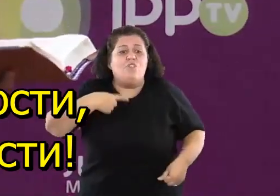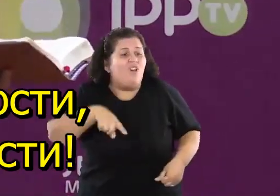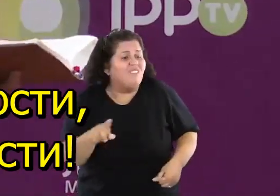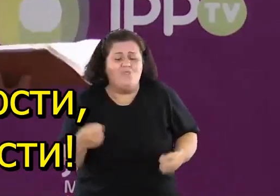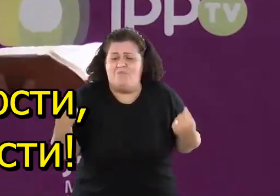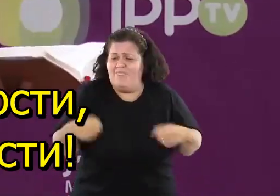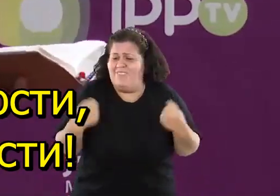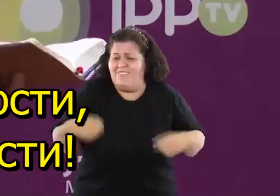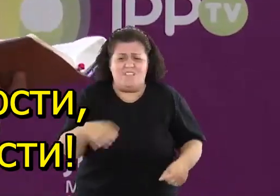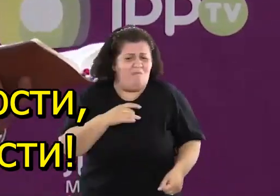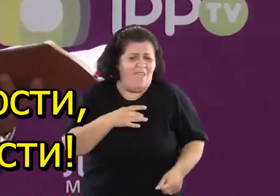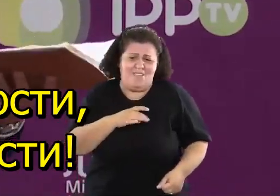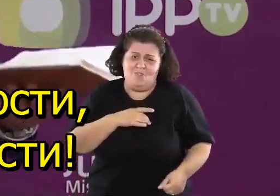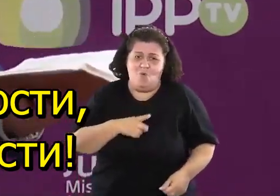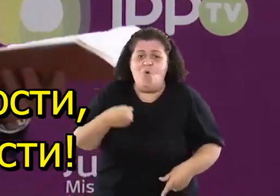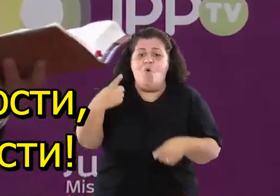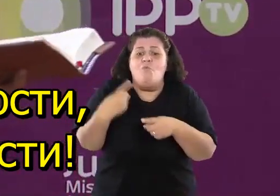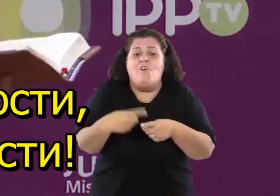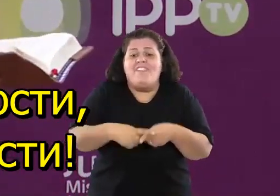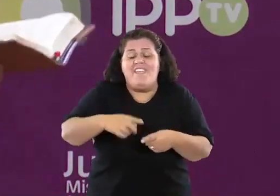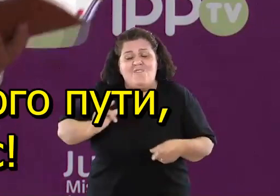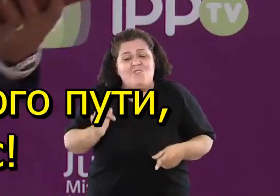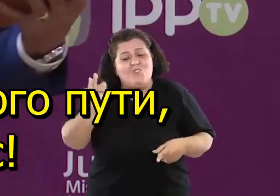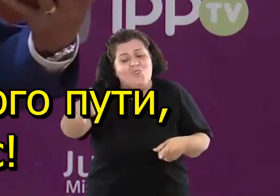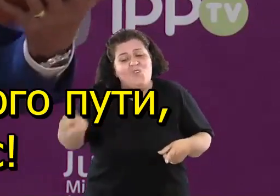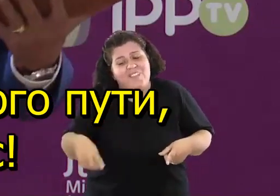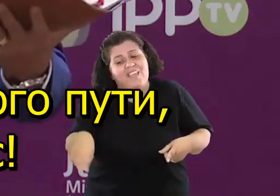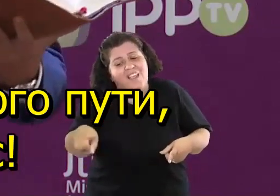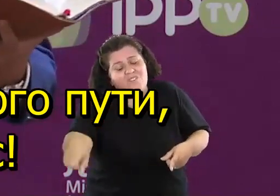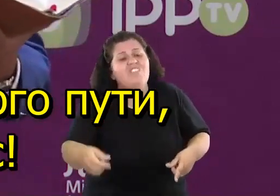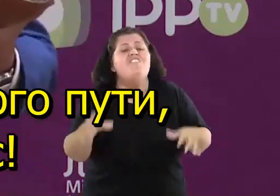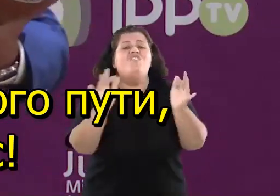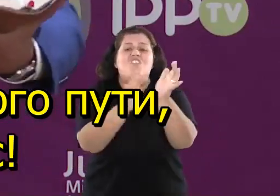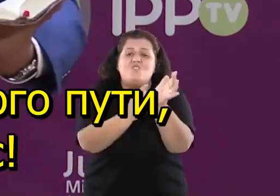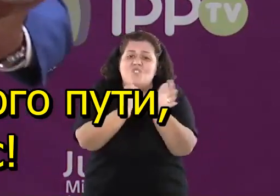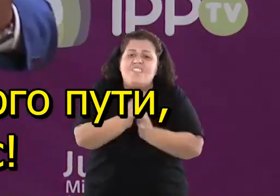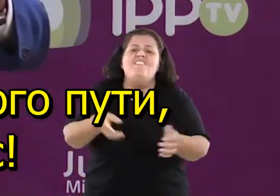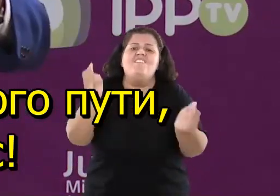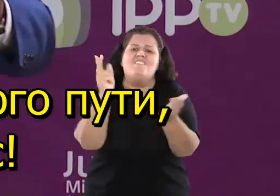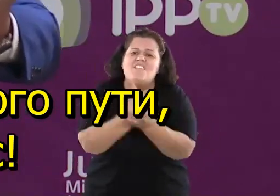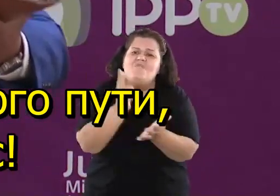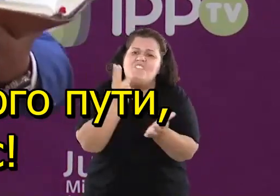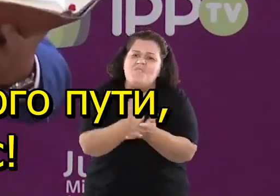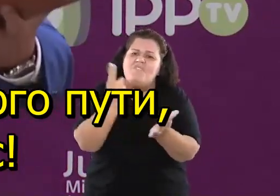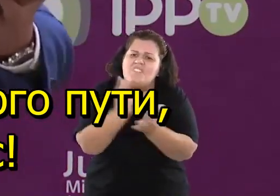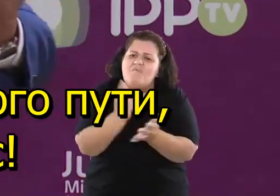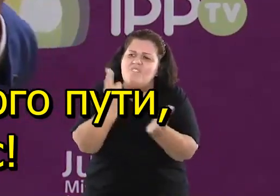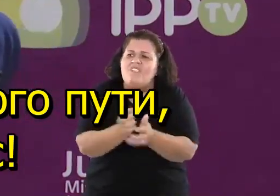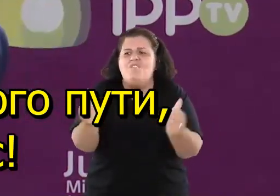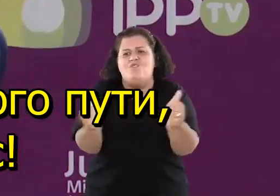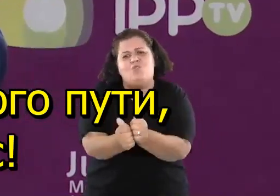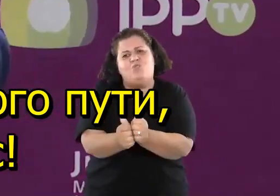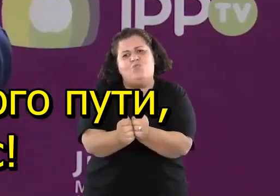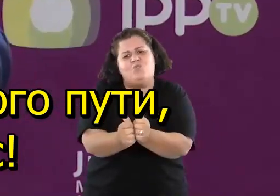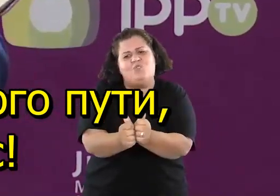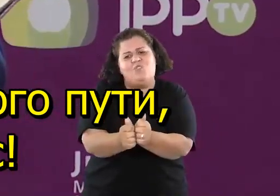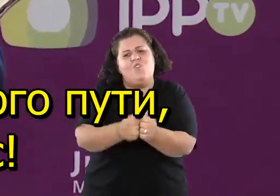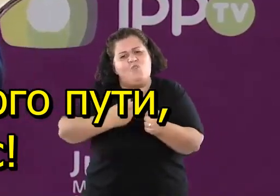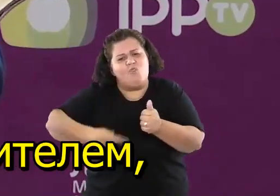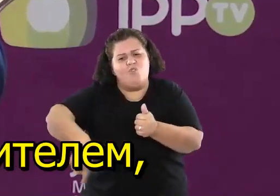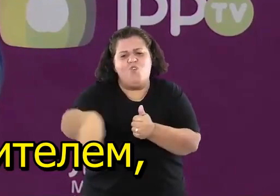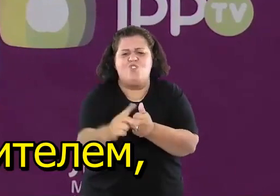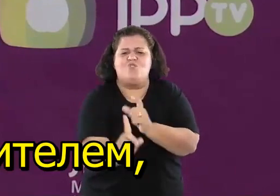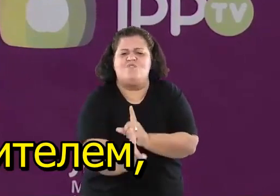ter medo da eternidade, porque Ele está lá na eternidade. Nós não precisamos ter medo da caminhada da vida, porque Ele vai à nossa